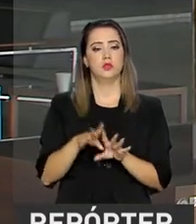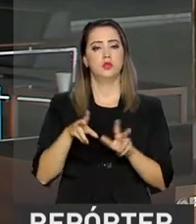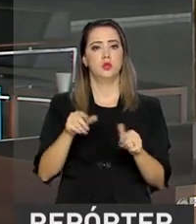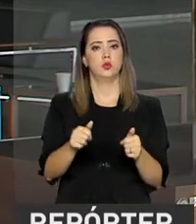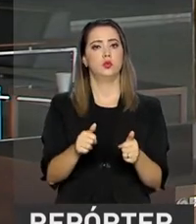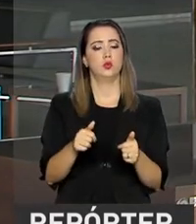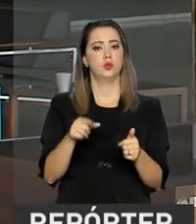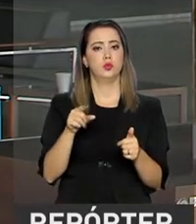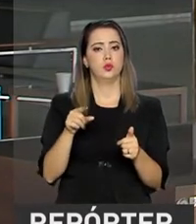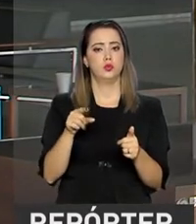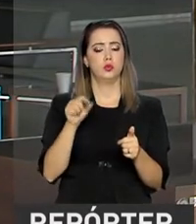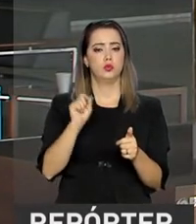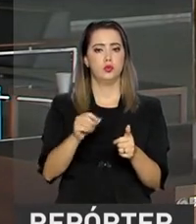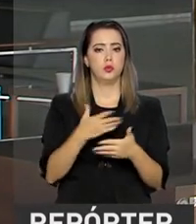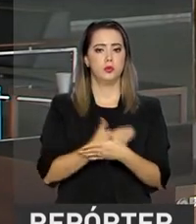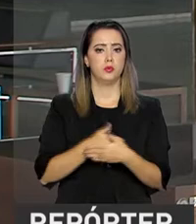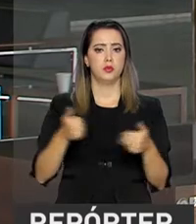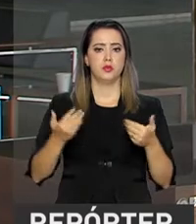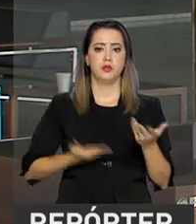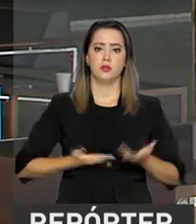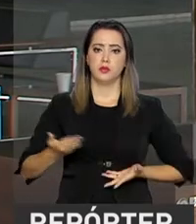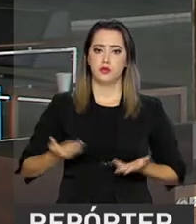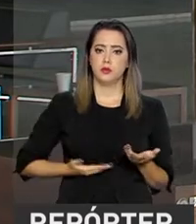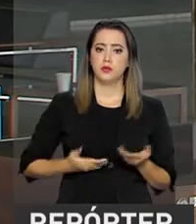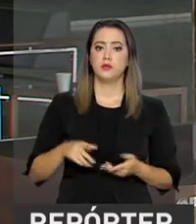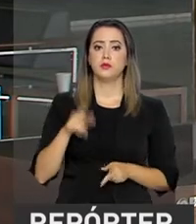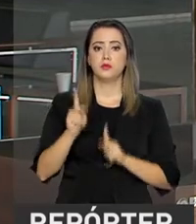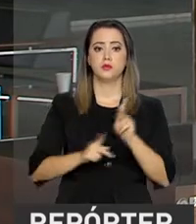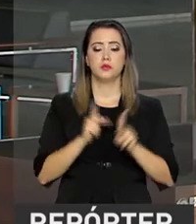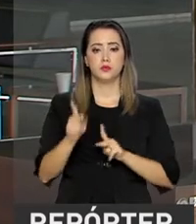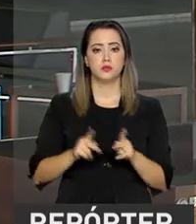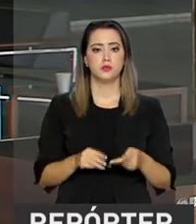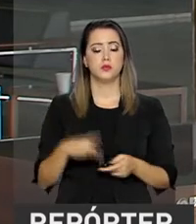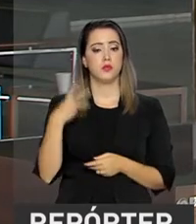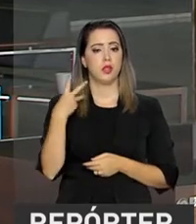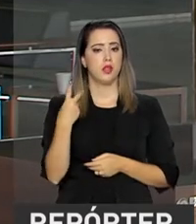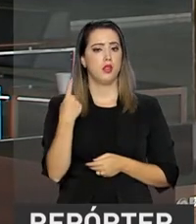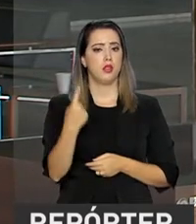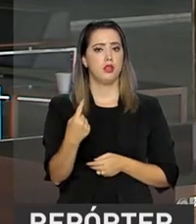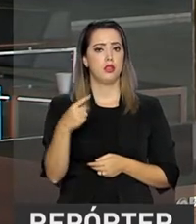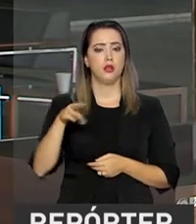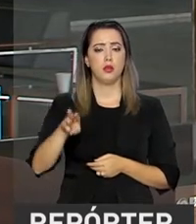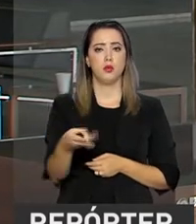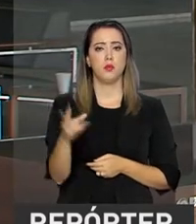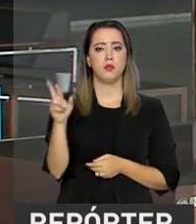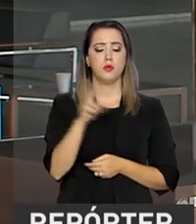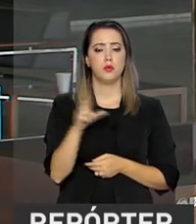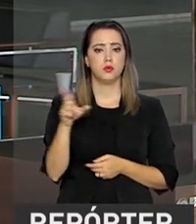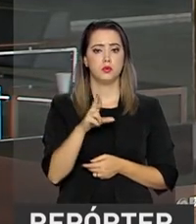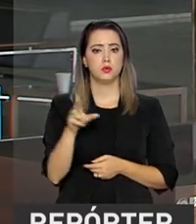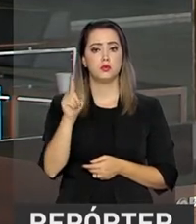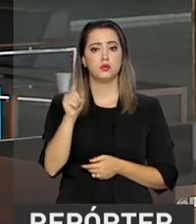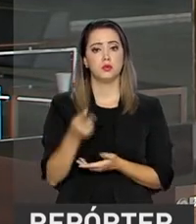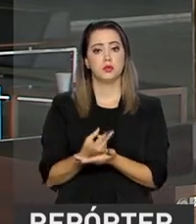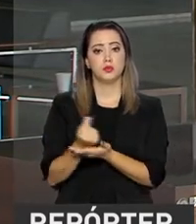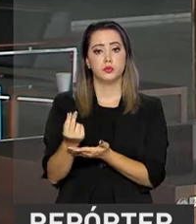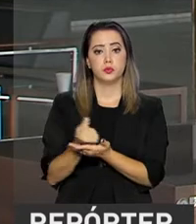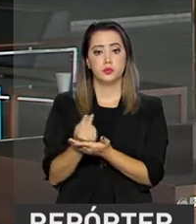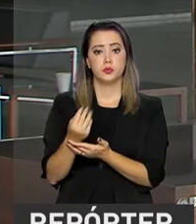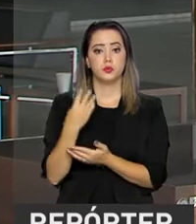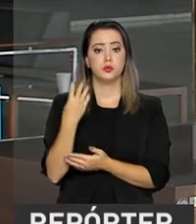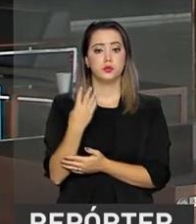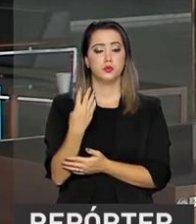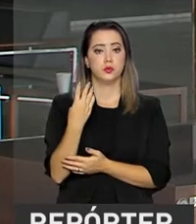melhorar o serviço prestado para a população esses 31 milhões de reais vão ser o orçamento que esses